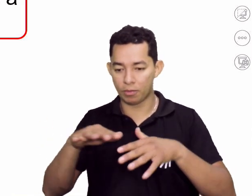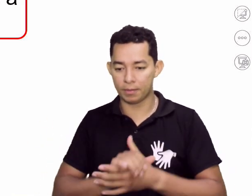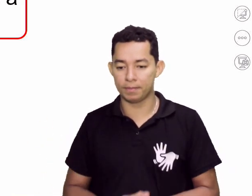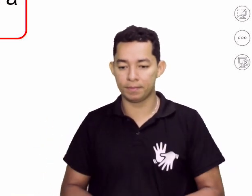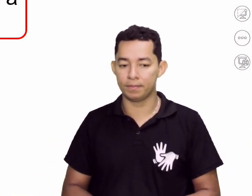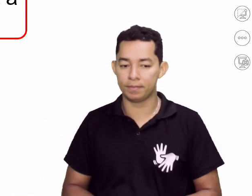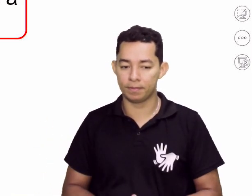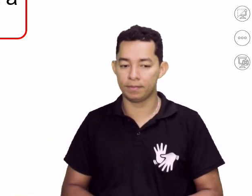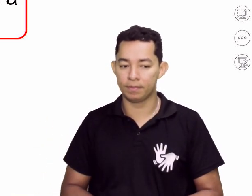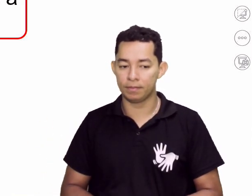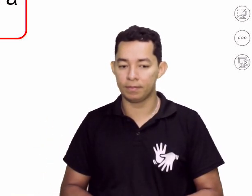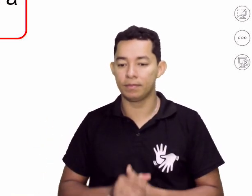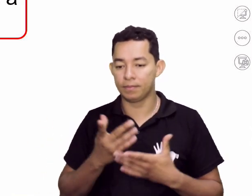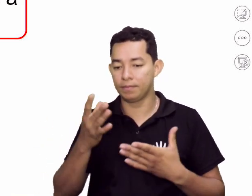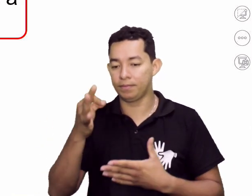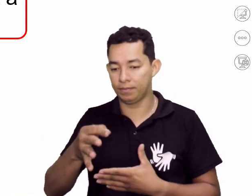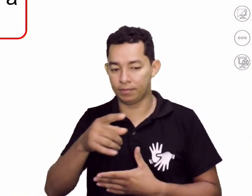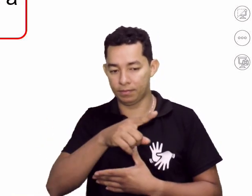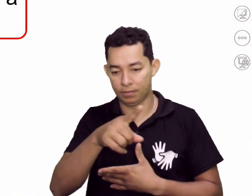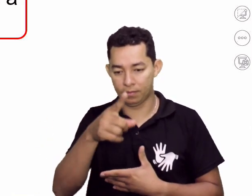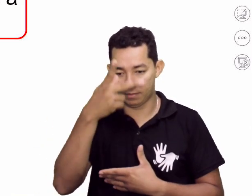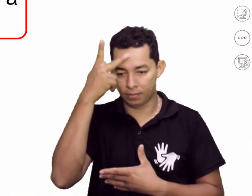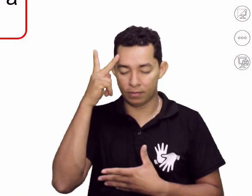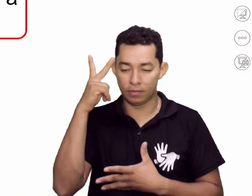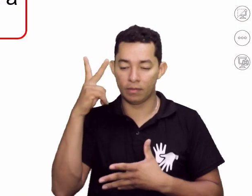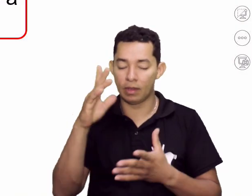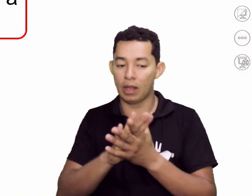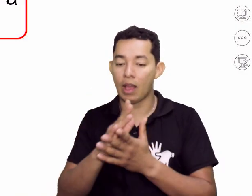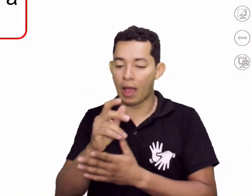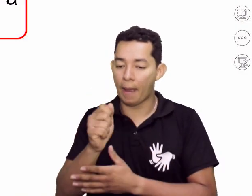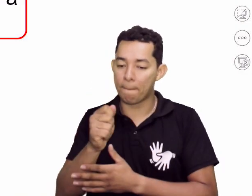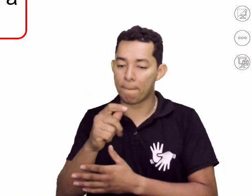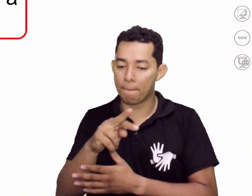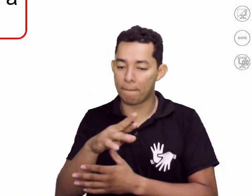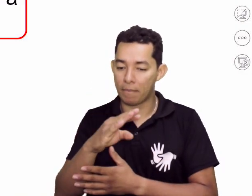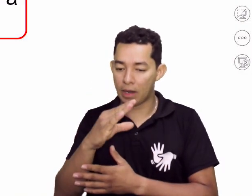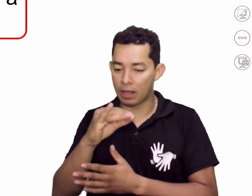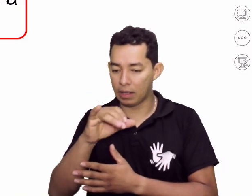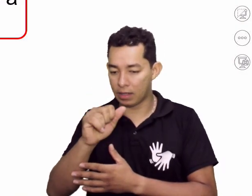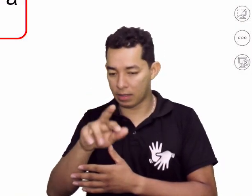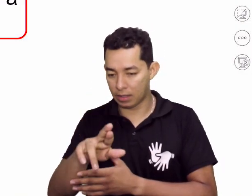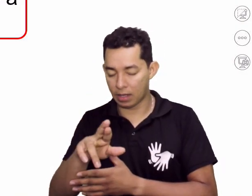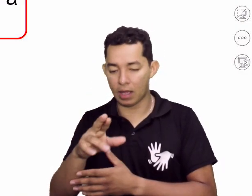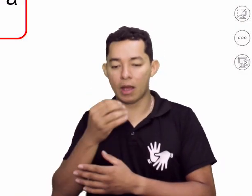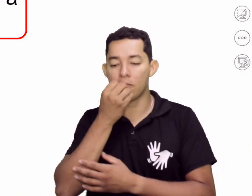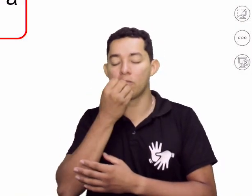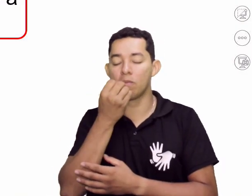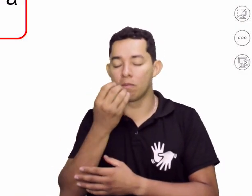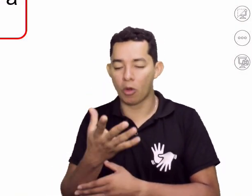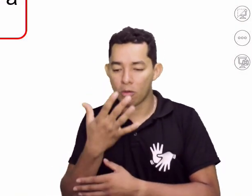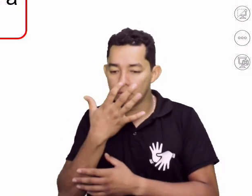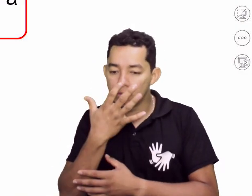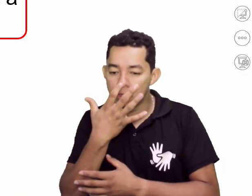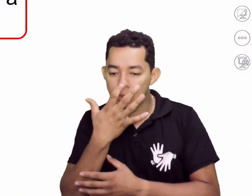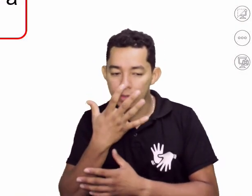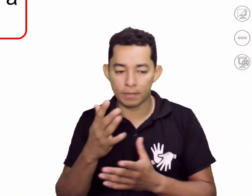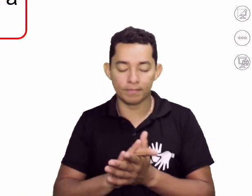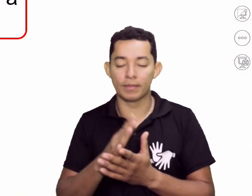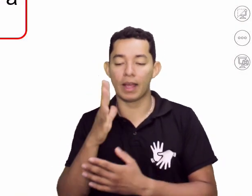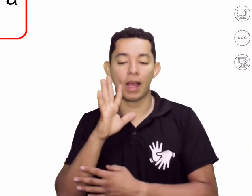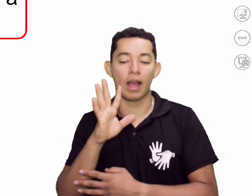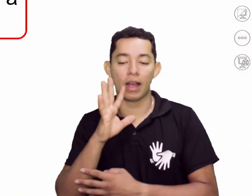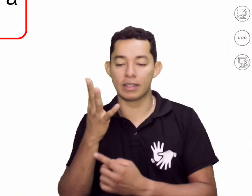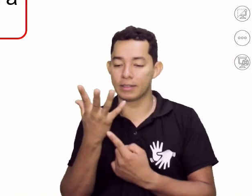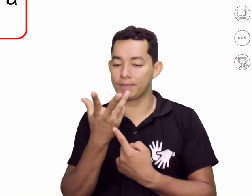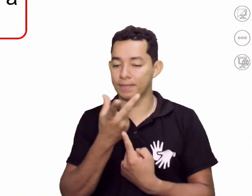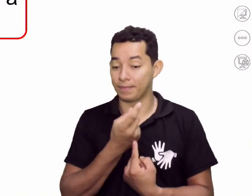E aí, com certeza, as pessoas vão apreciar, vai ser muito legal. A arte é tão legal, só para